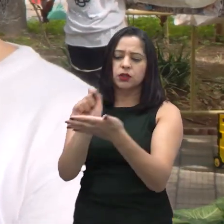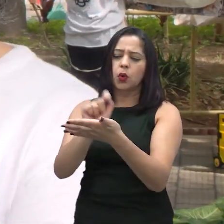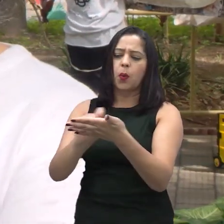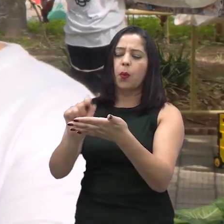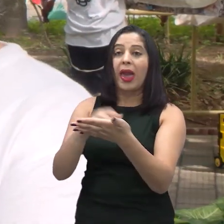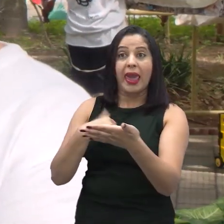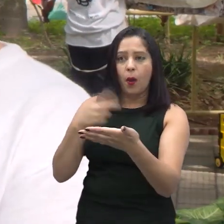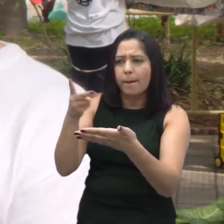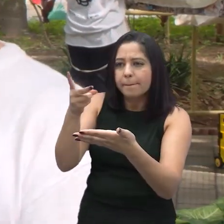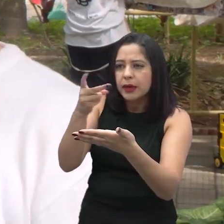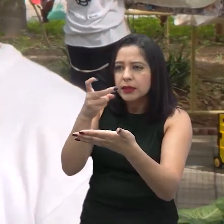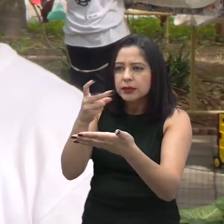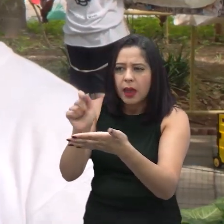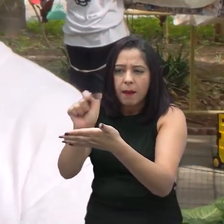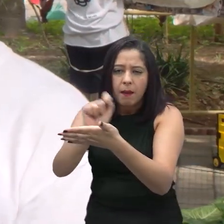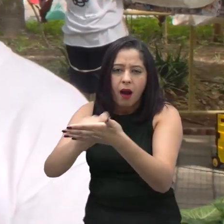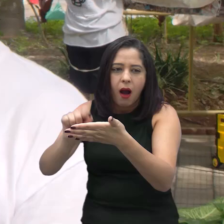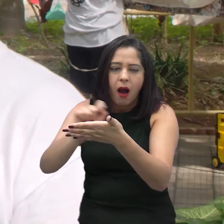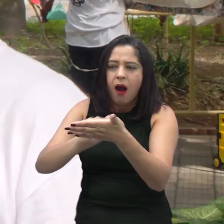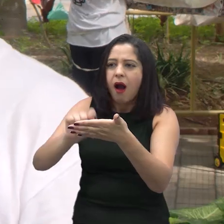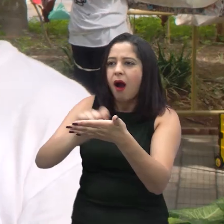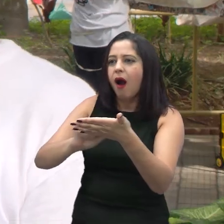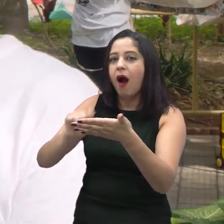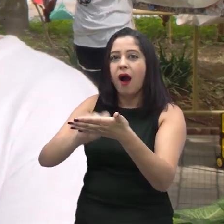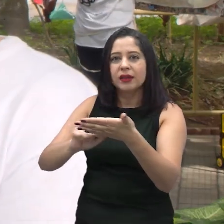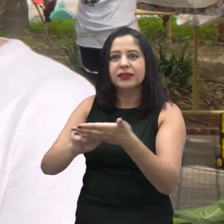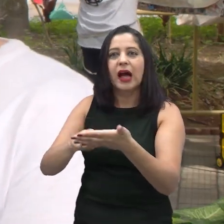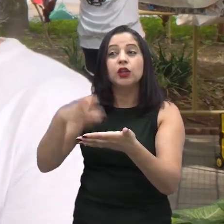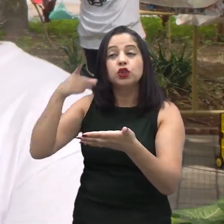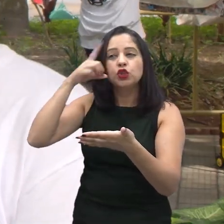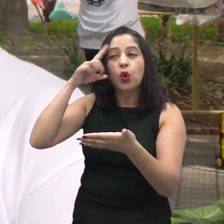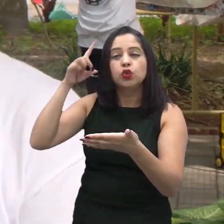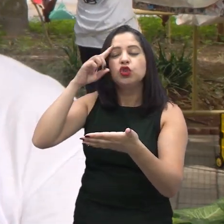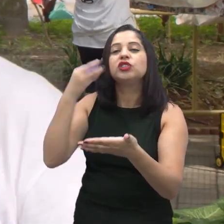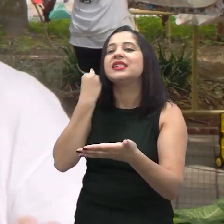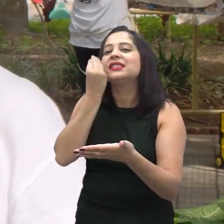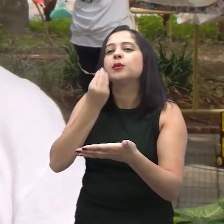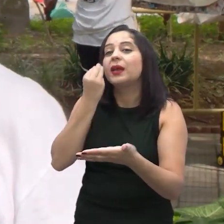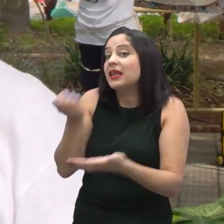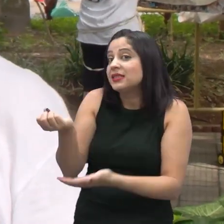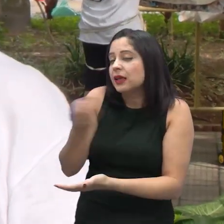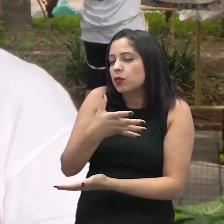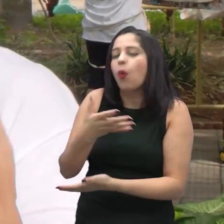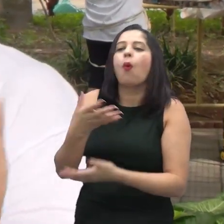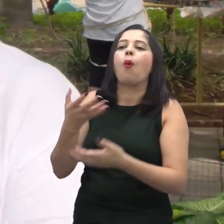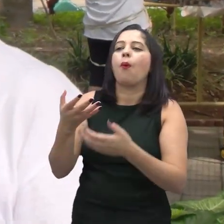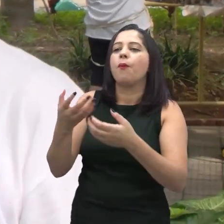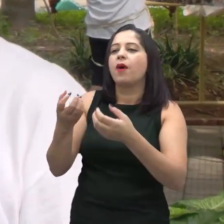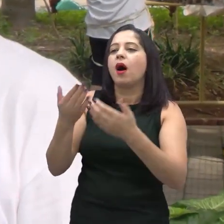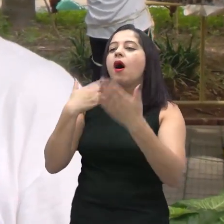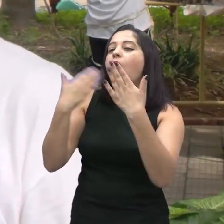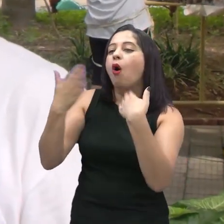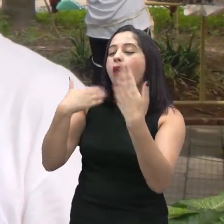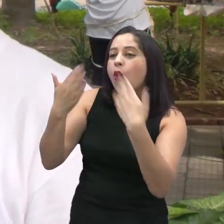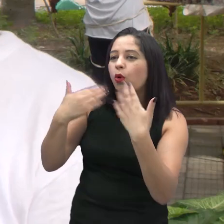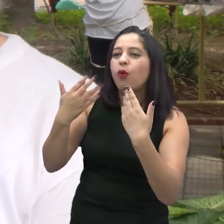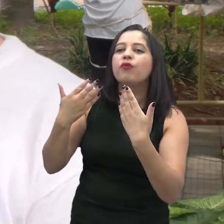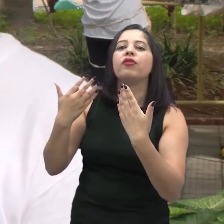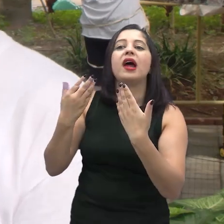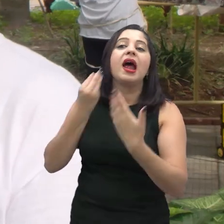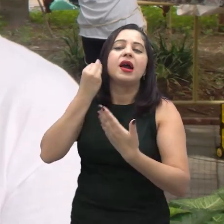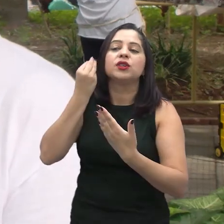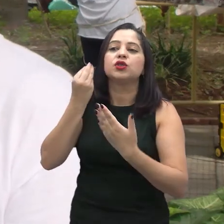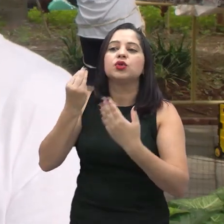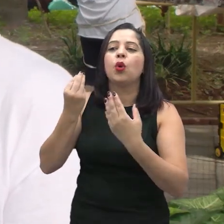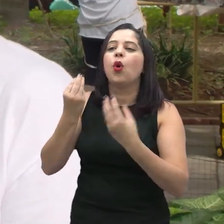que eu estou percebendo, das ações de cada uma. Todo dia que a gente vem, a gente conversa, quais são as dificuldades, como que foi trazer